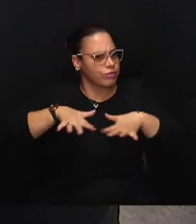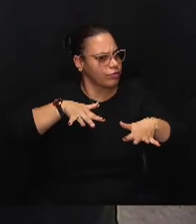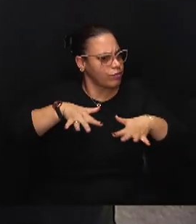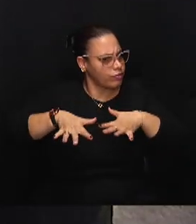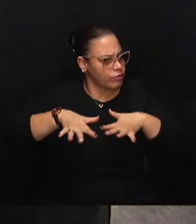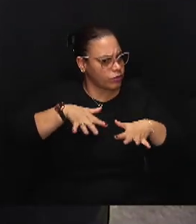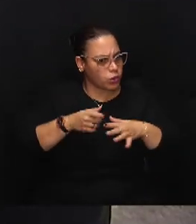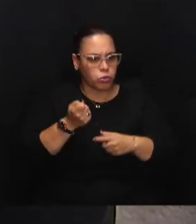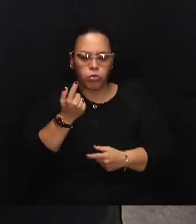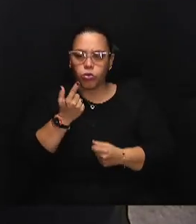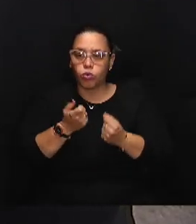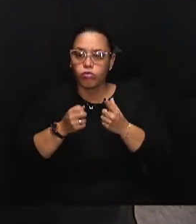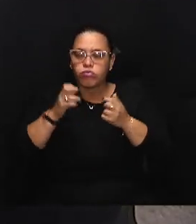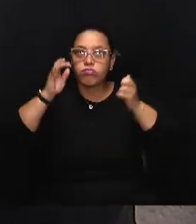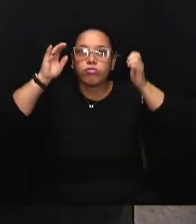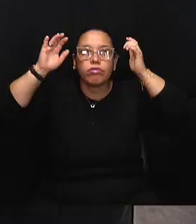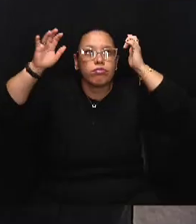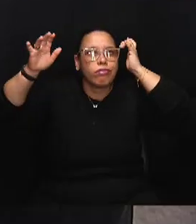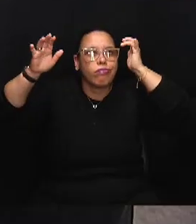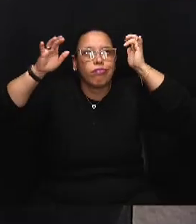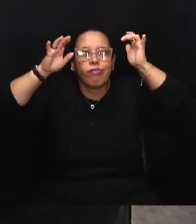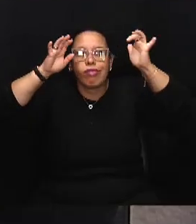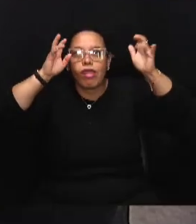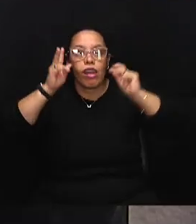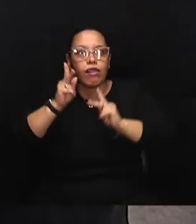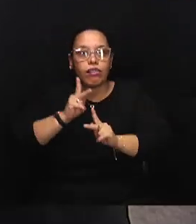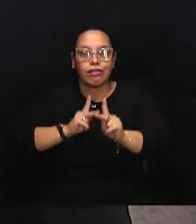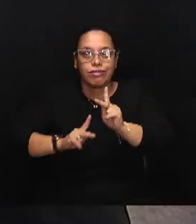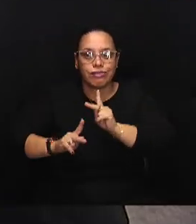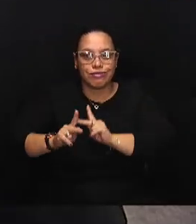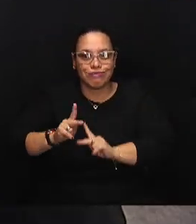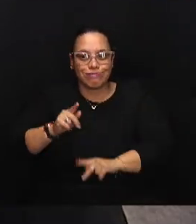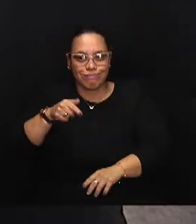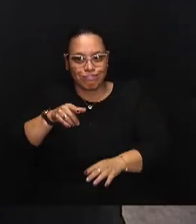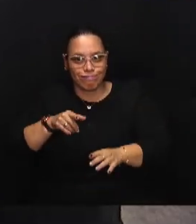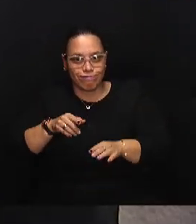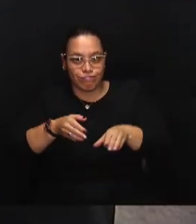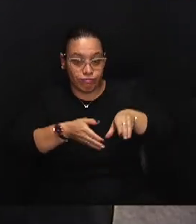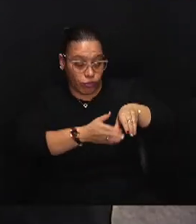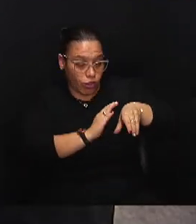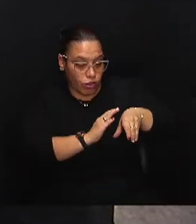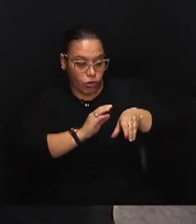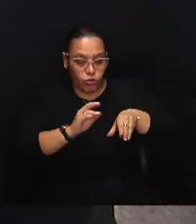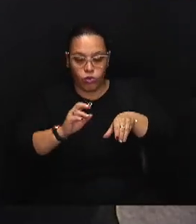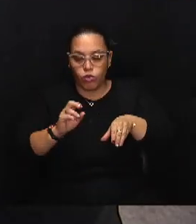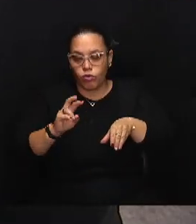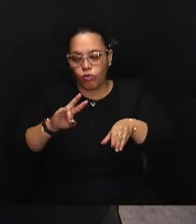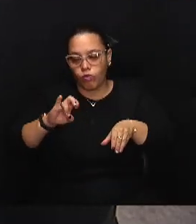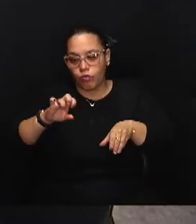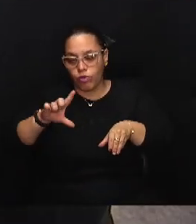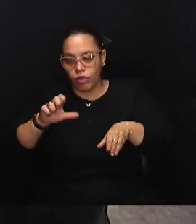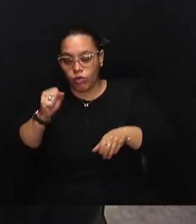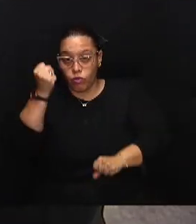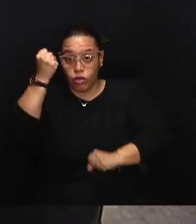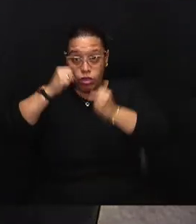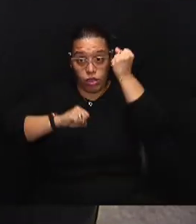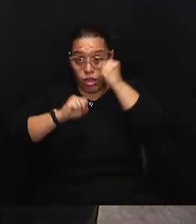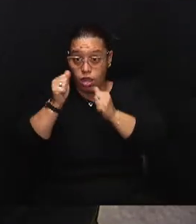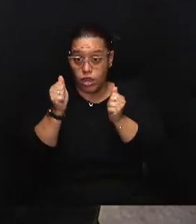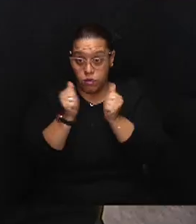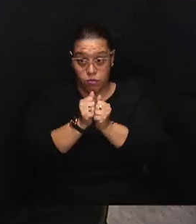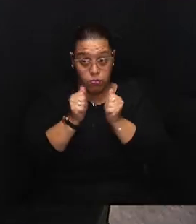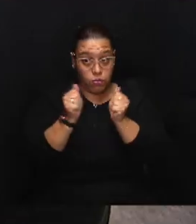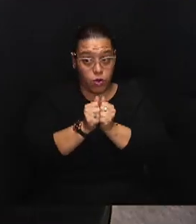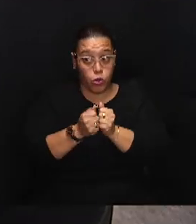um pouco o imaginário popular. Então, a gente está aqui no túnel da Vila Industrial, aqui pertinho tinha um cemitério, nosso